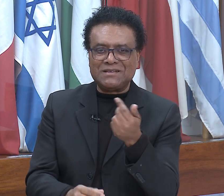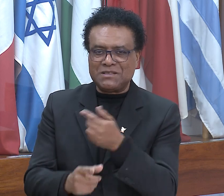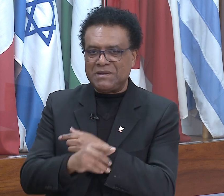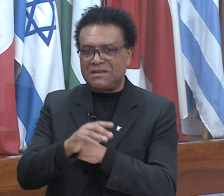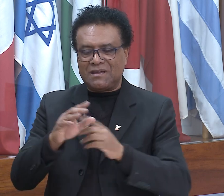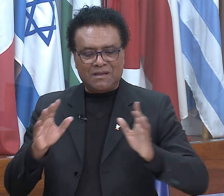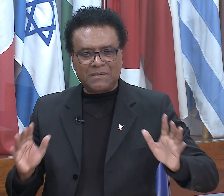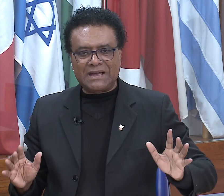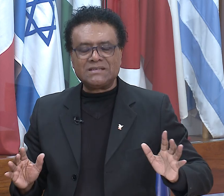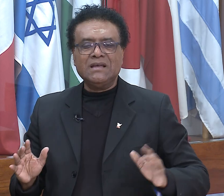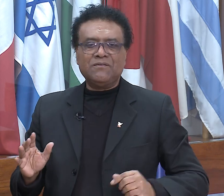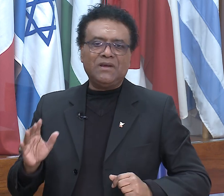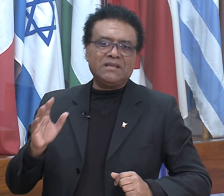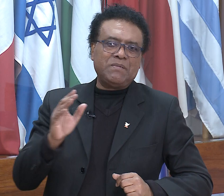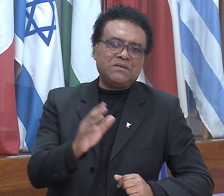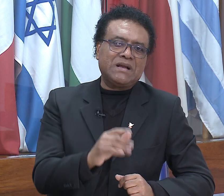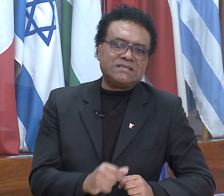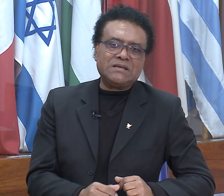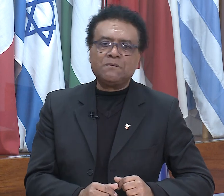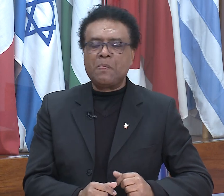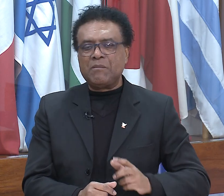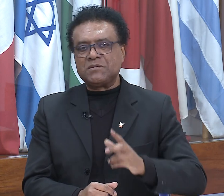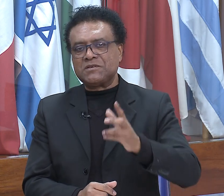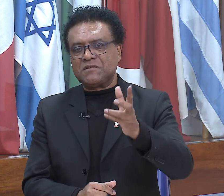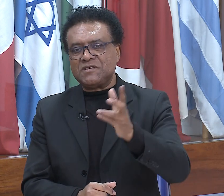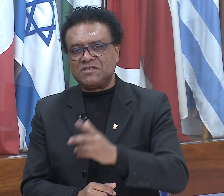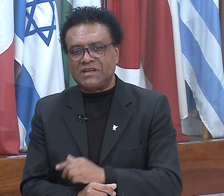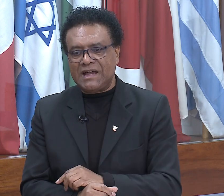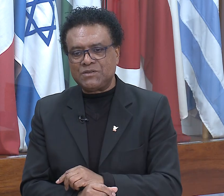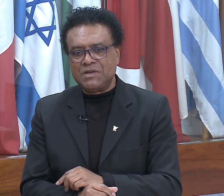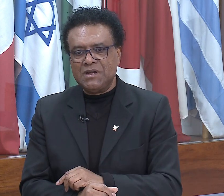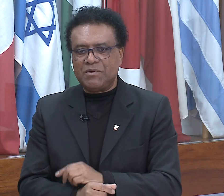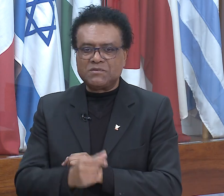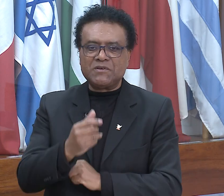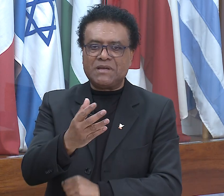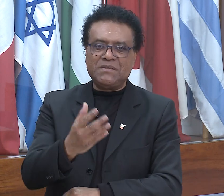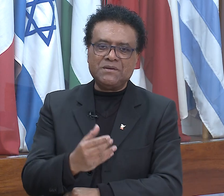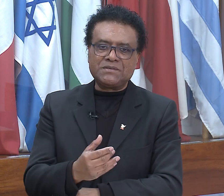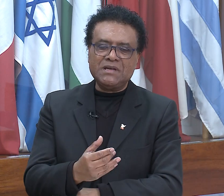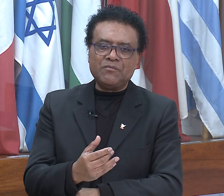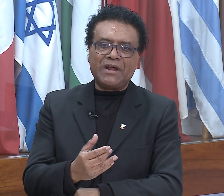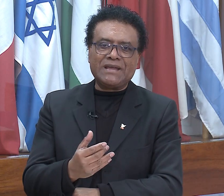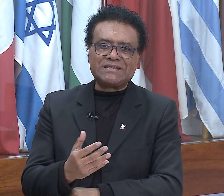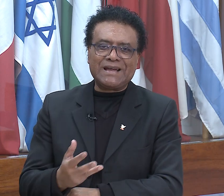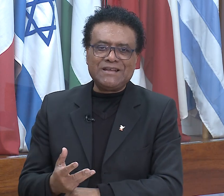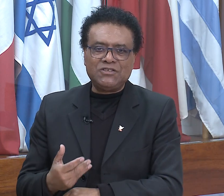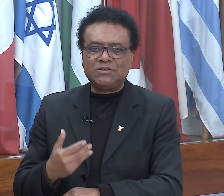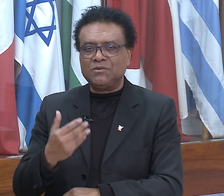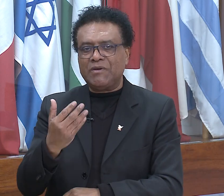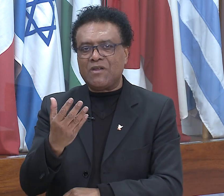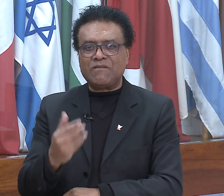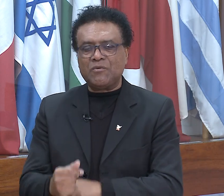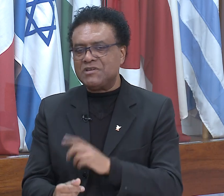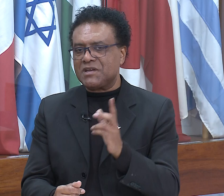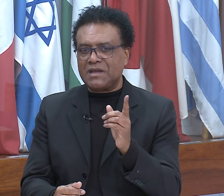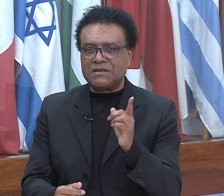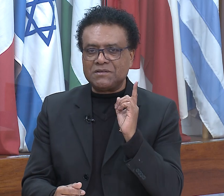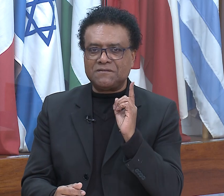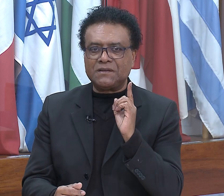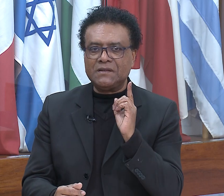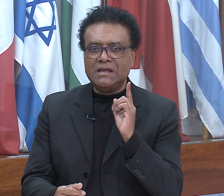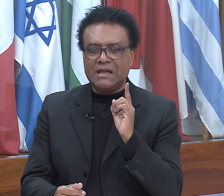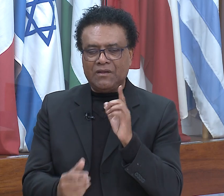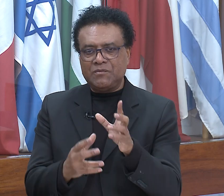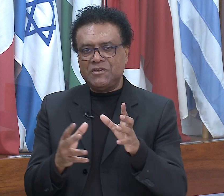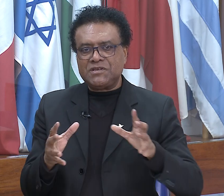da adversidade ele deve ter que ir a mais foi eleito pela educação pelos meus ouvintes de rádio pelos meus amigos por aqueles que acreditam numa nova política que